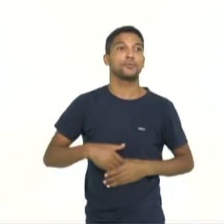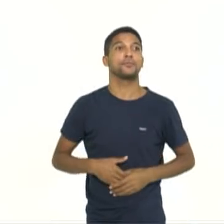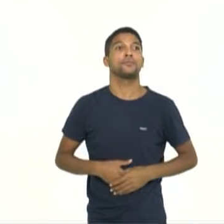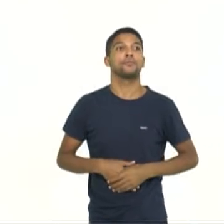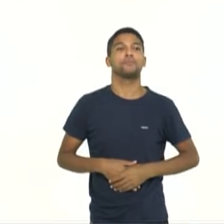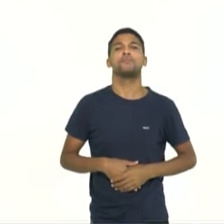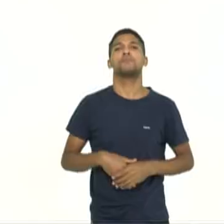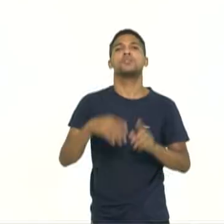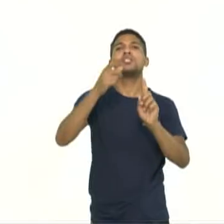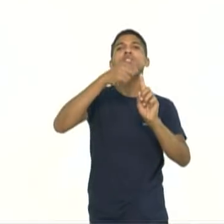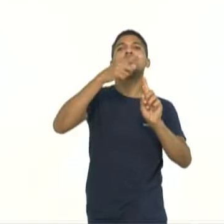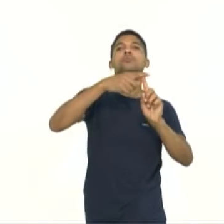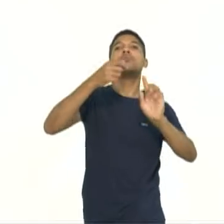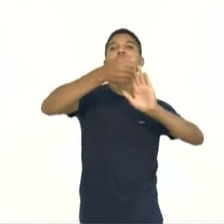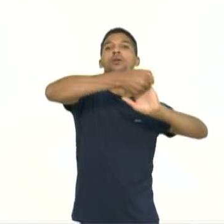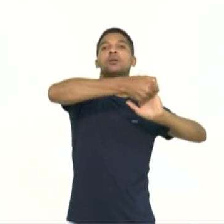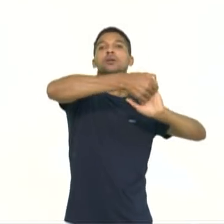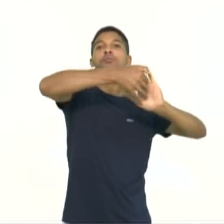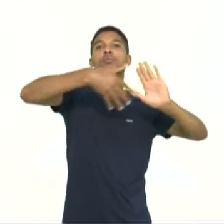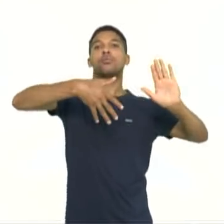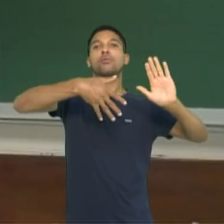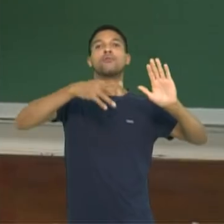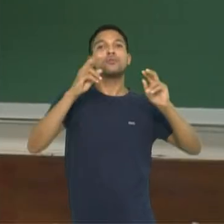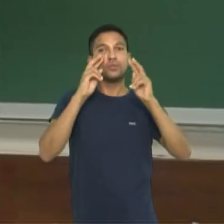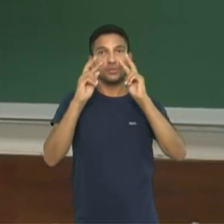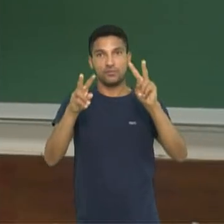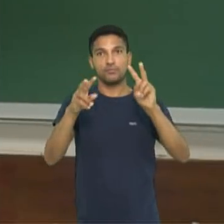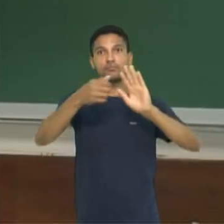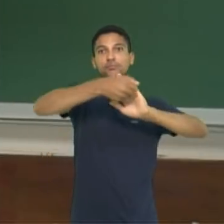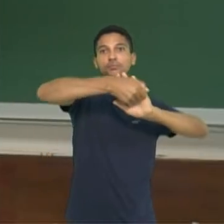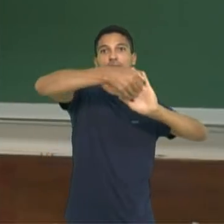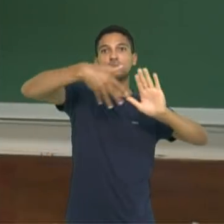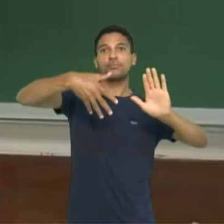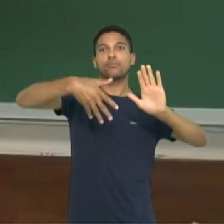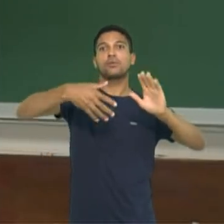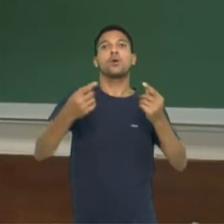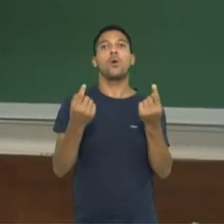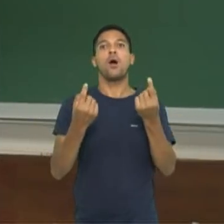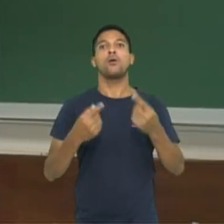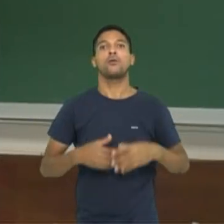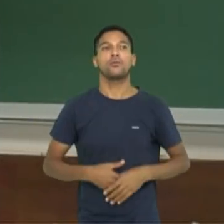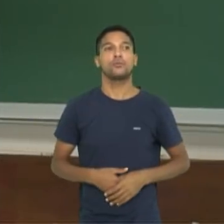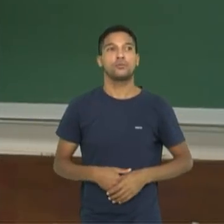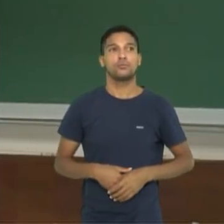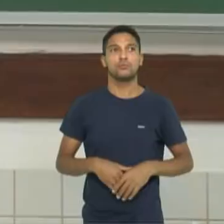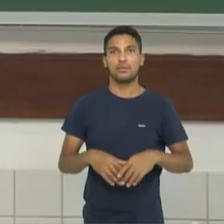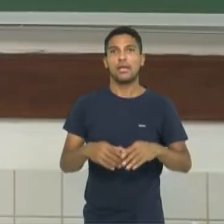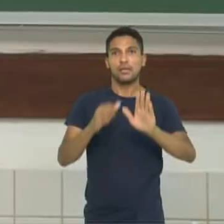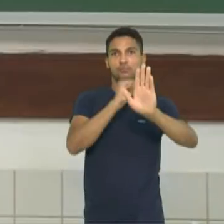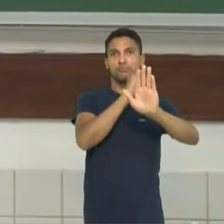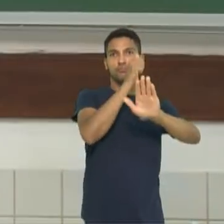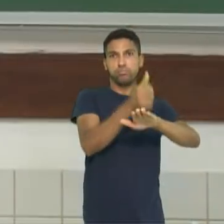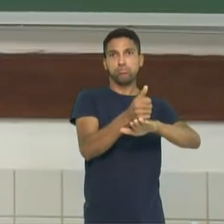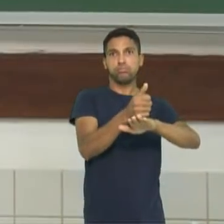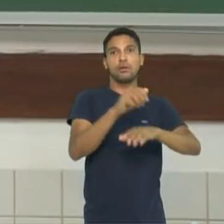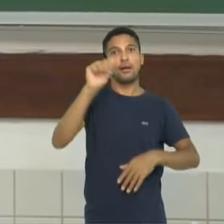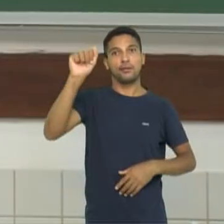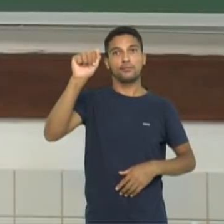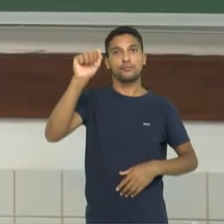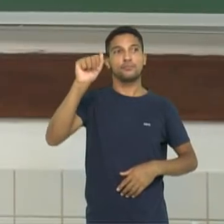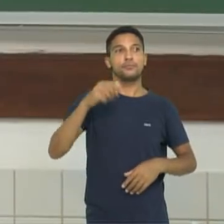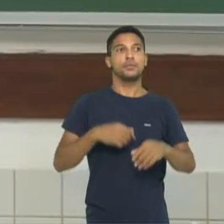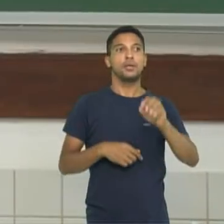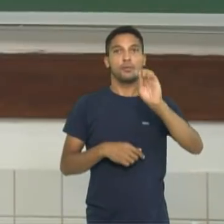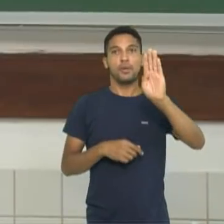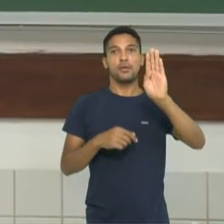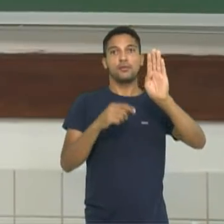Que tipo de figura nós temos aqui? Vamos ver como é que está a memória de vocês? Então, alternativa A, será que é metonímia? B,